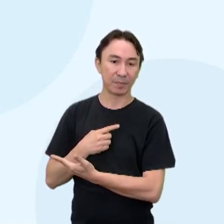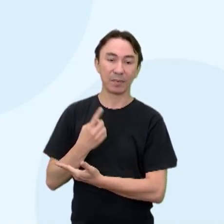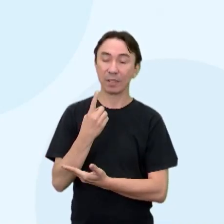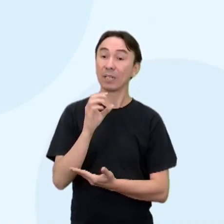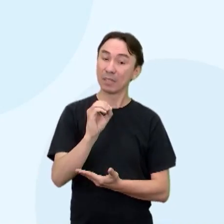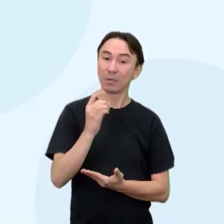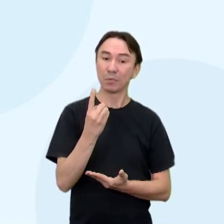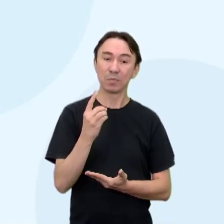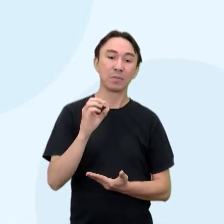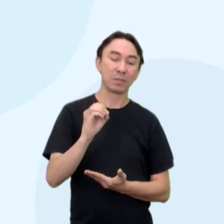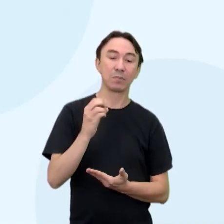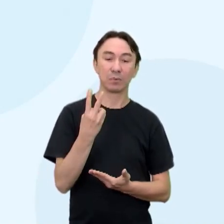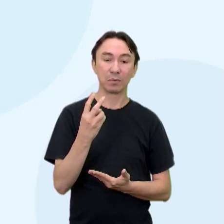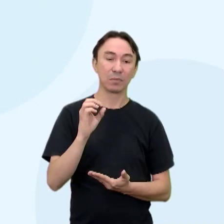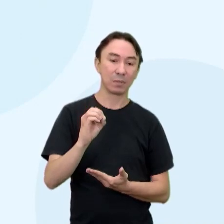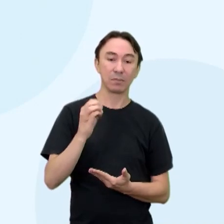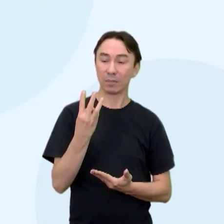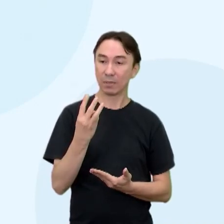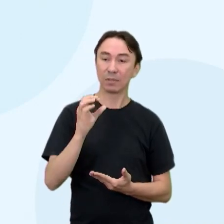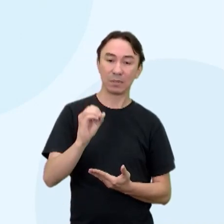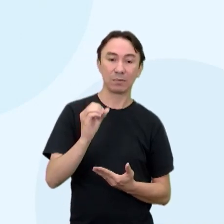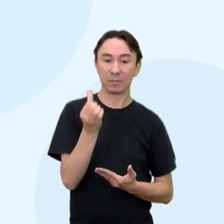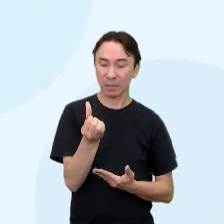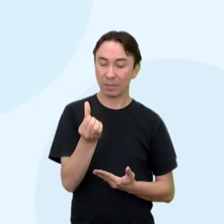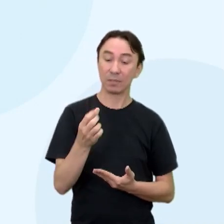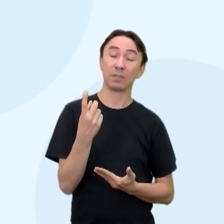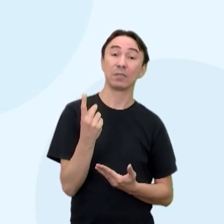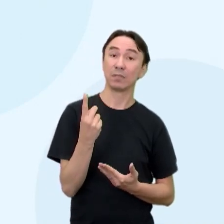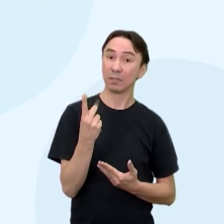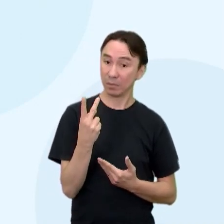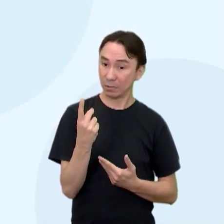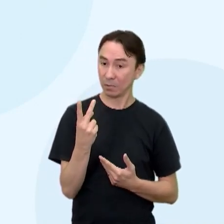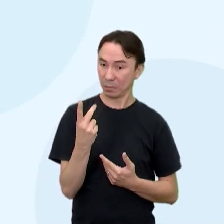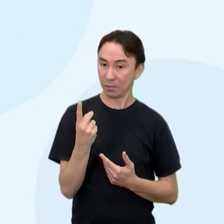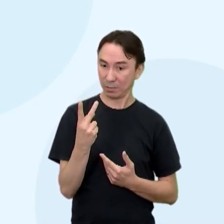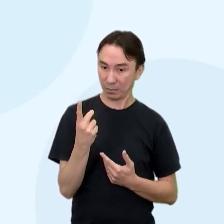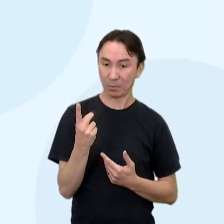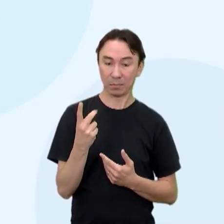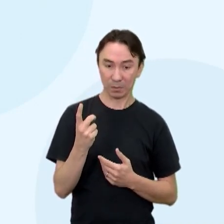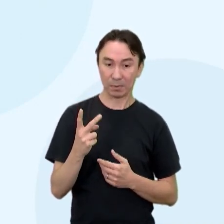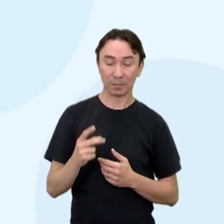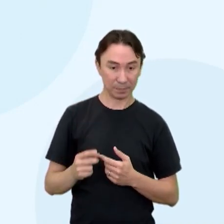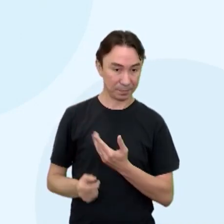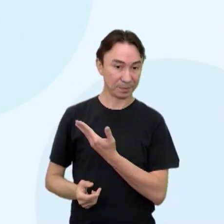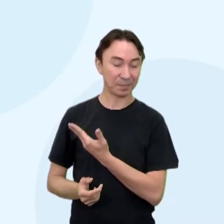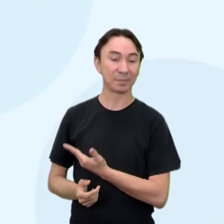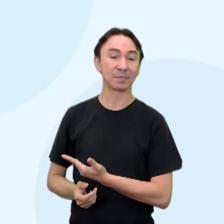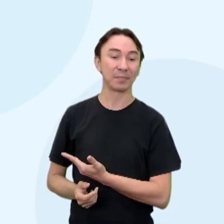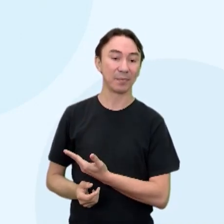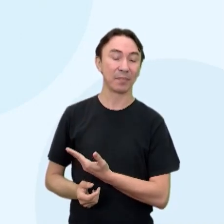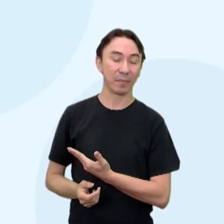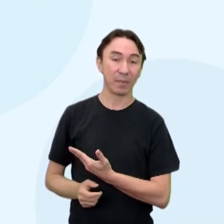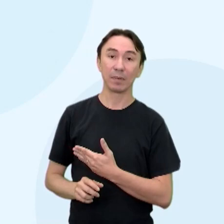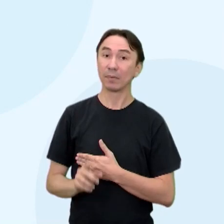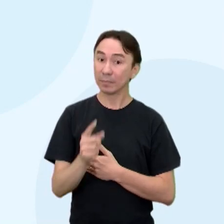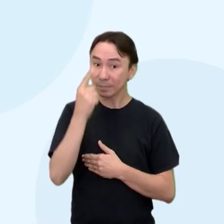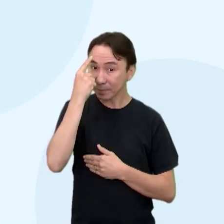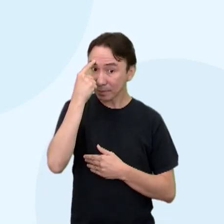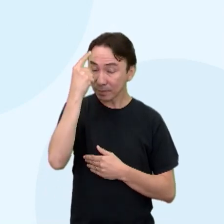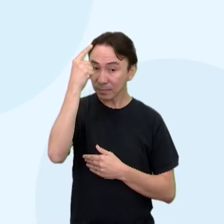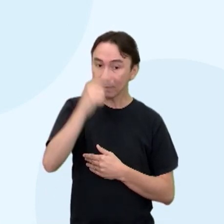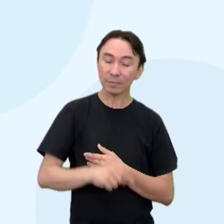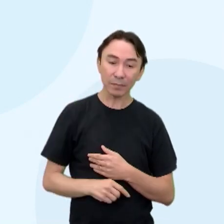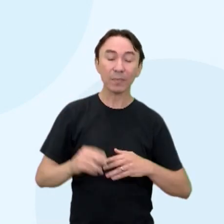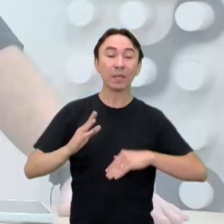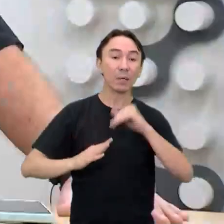01, 02, 03, 06 e habilidade 12. Né? Lembrando que a descrição